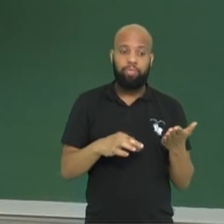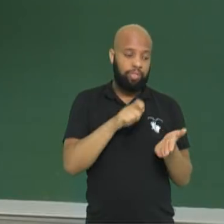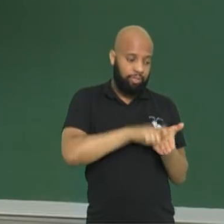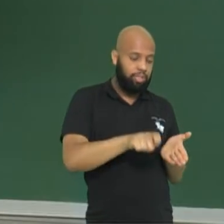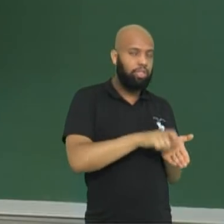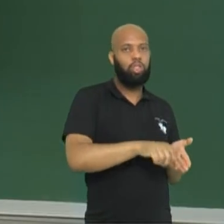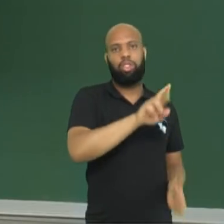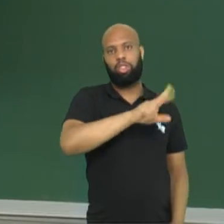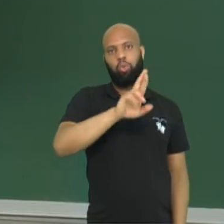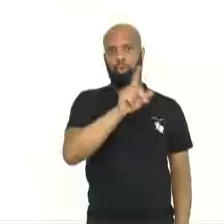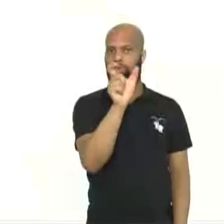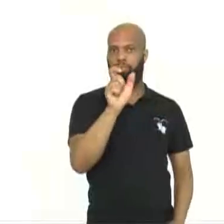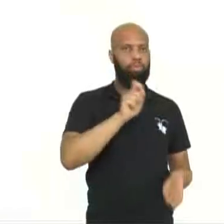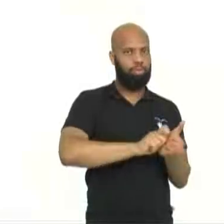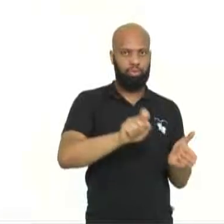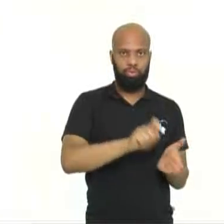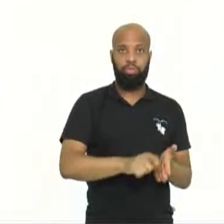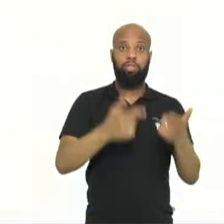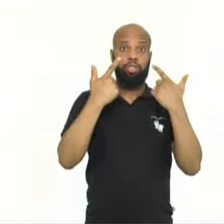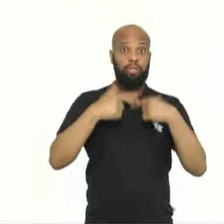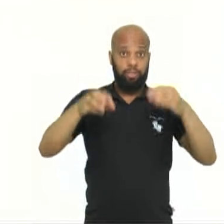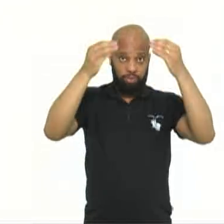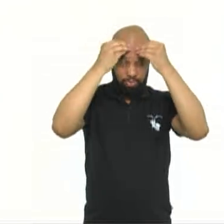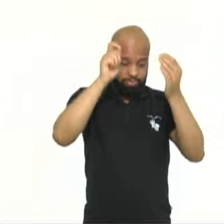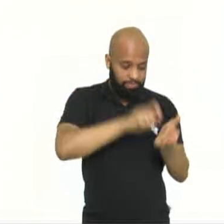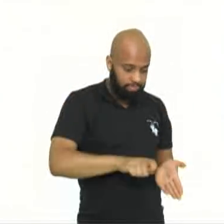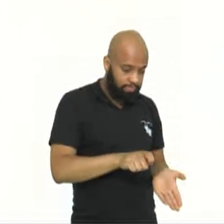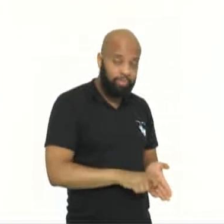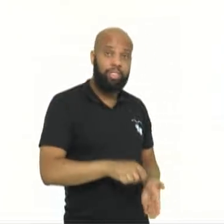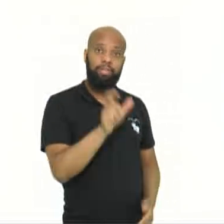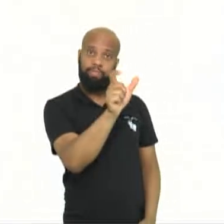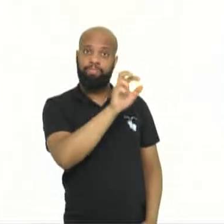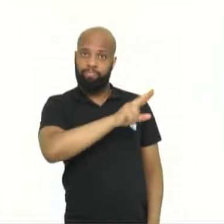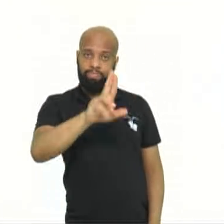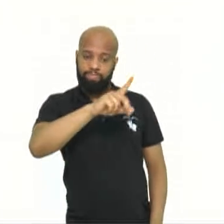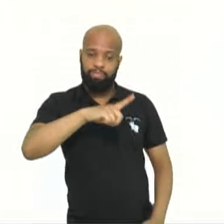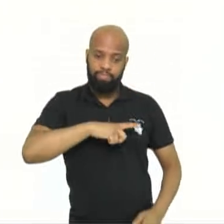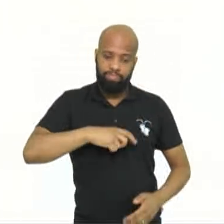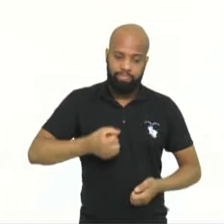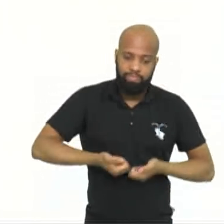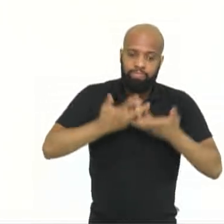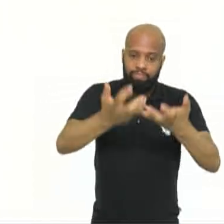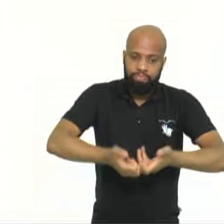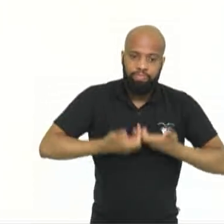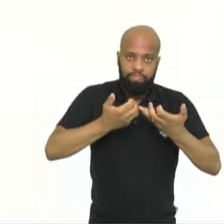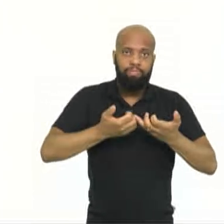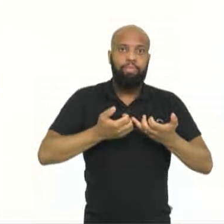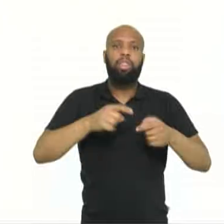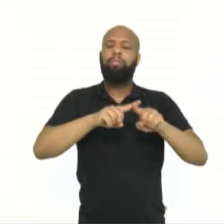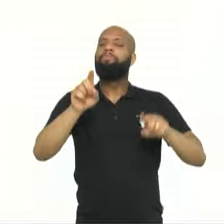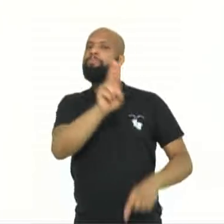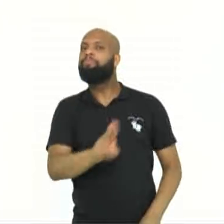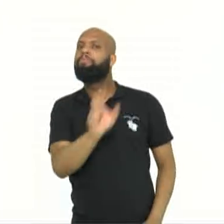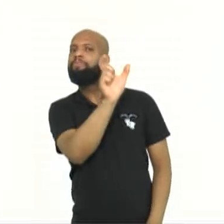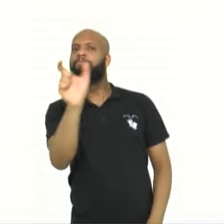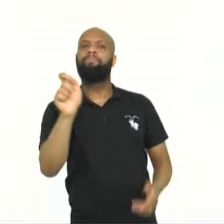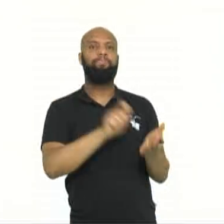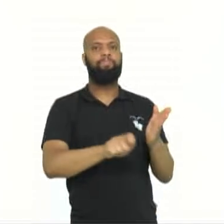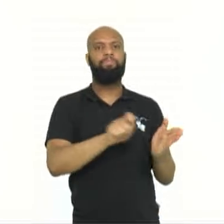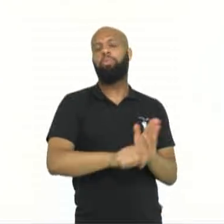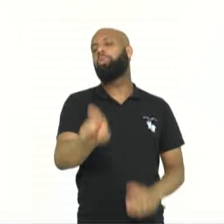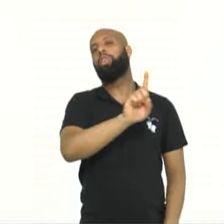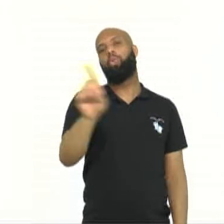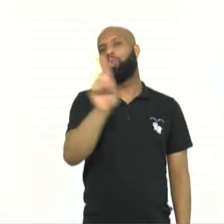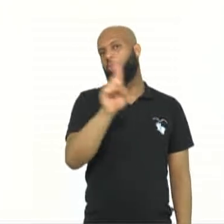lá. A linguagem não verbal, ela transmite a mensagem sem a utilização da palavra escrita